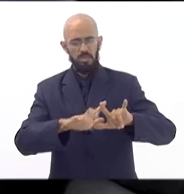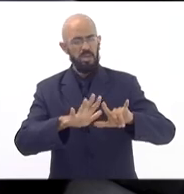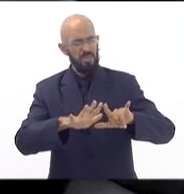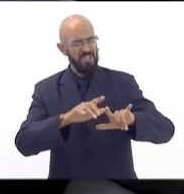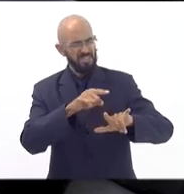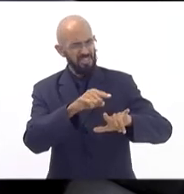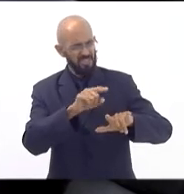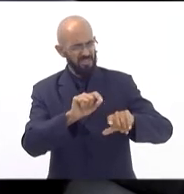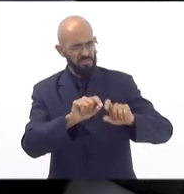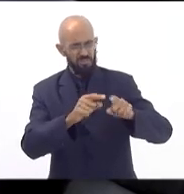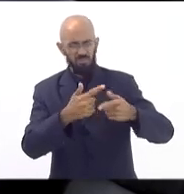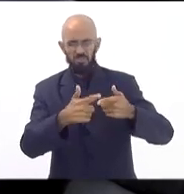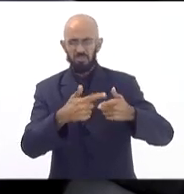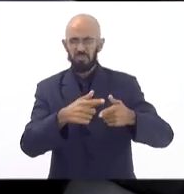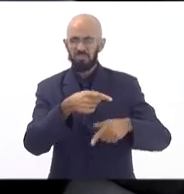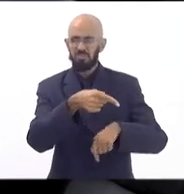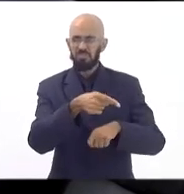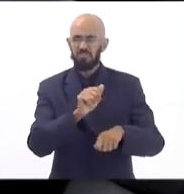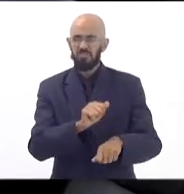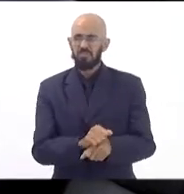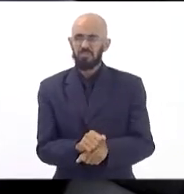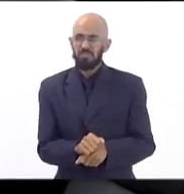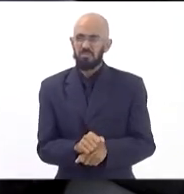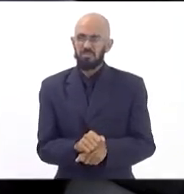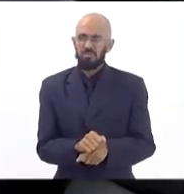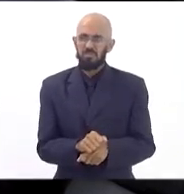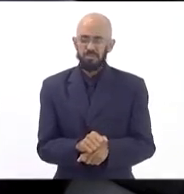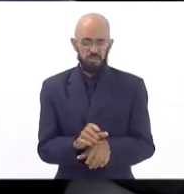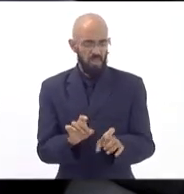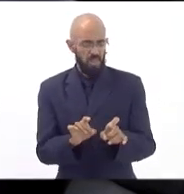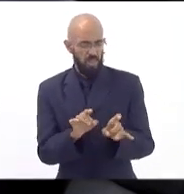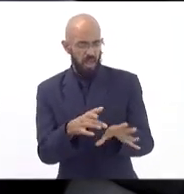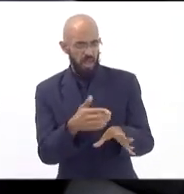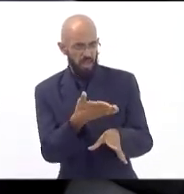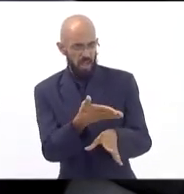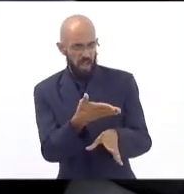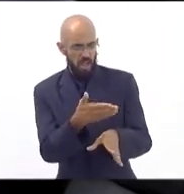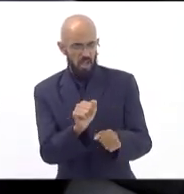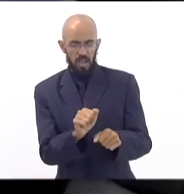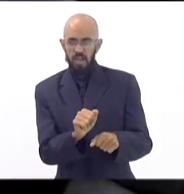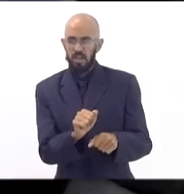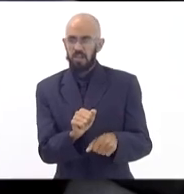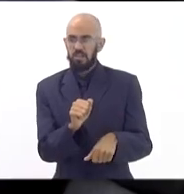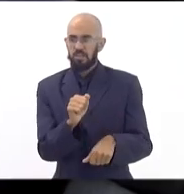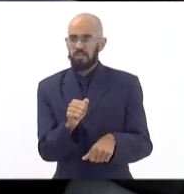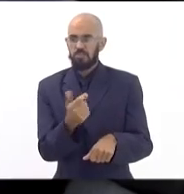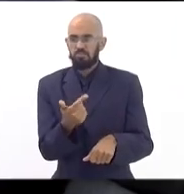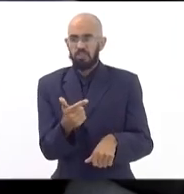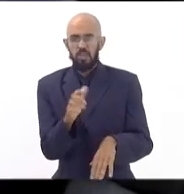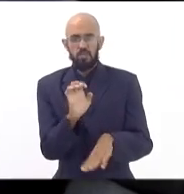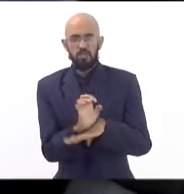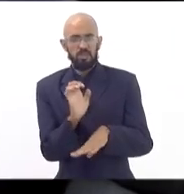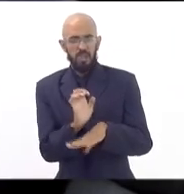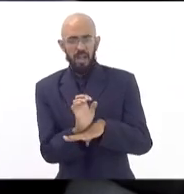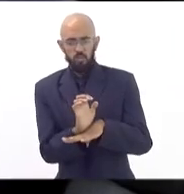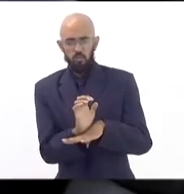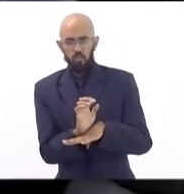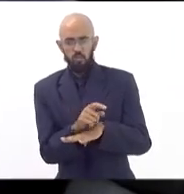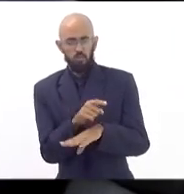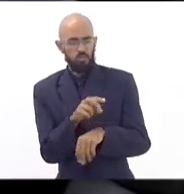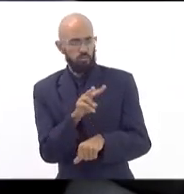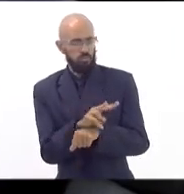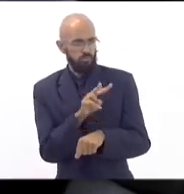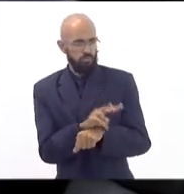essa situação toda de e deixar o estado informar o interagir de da